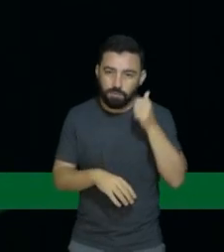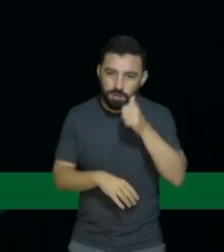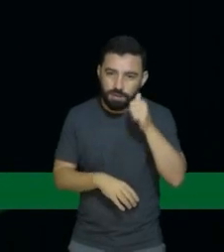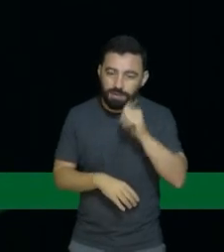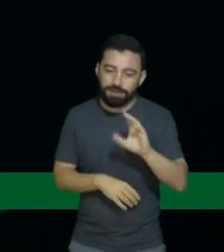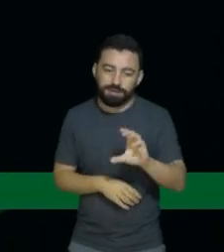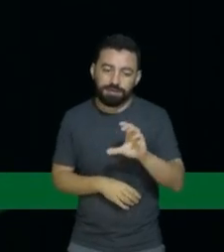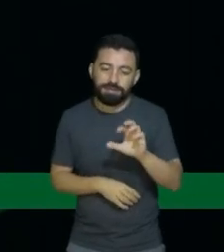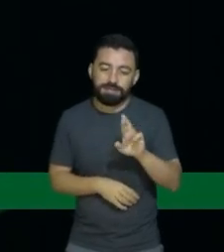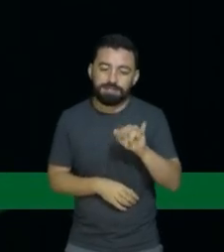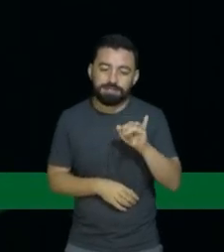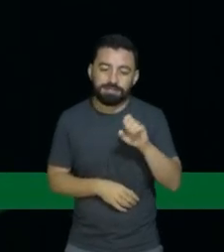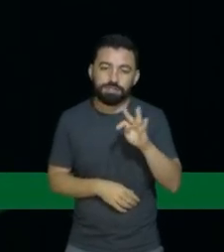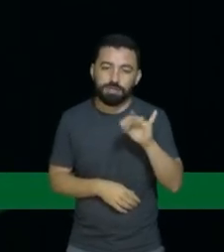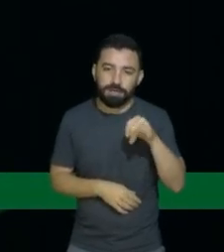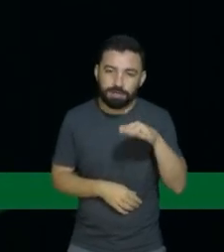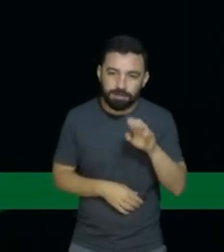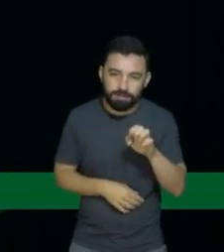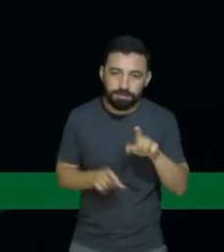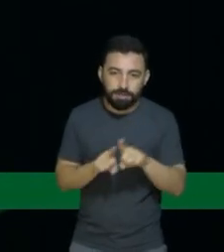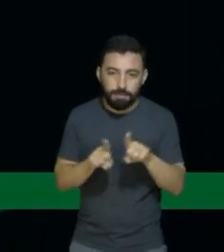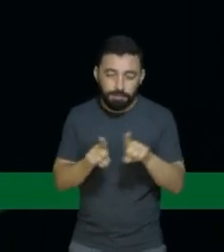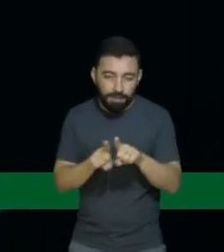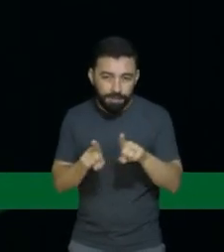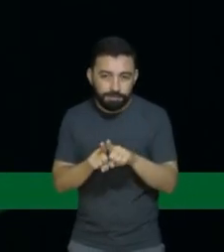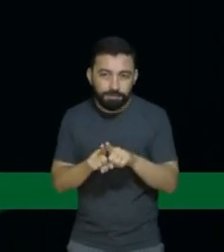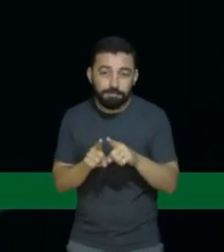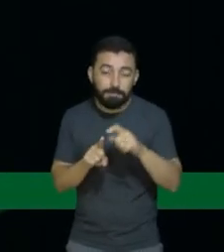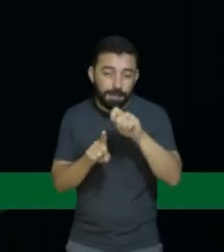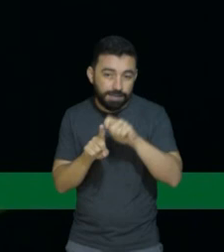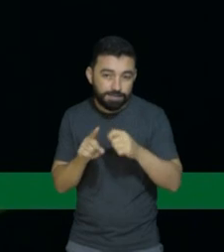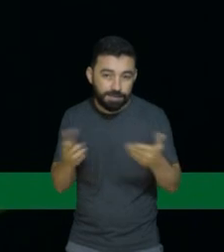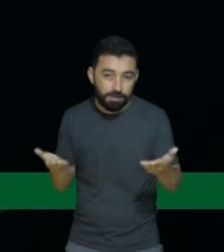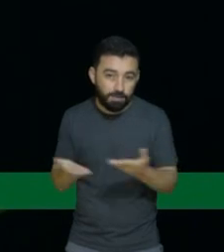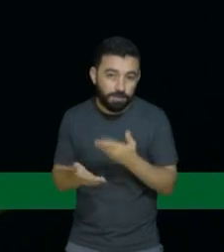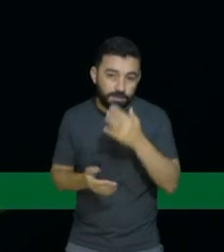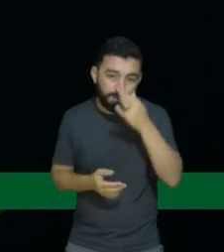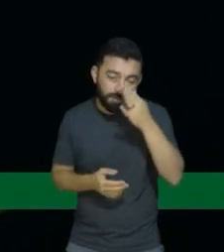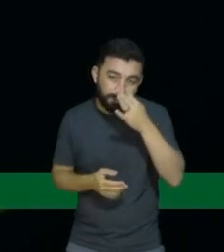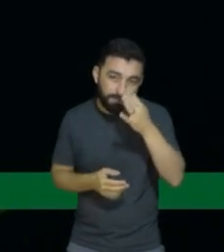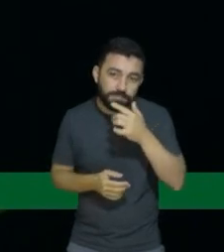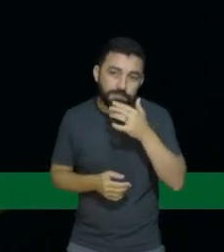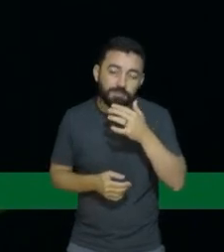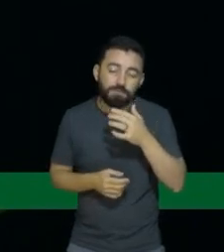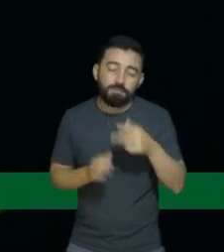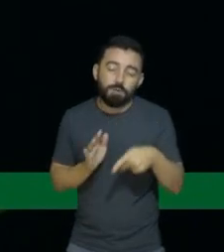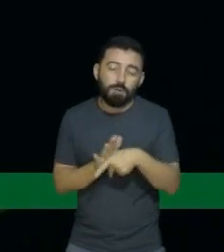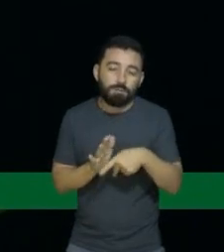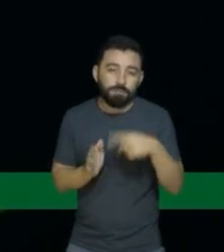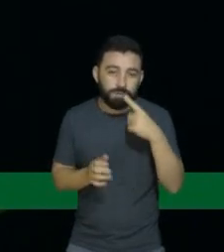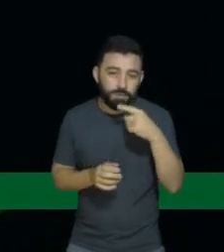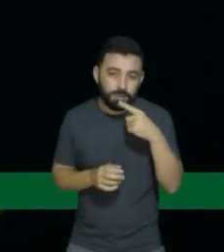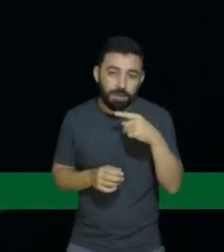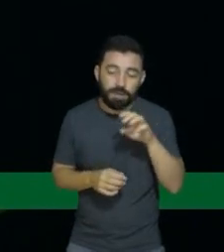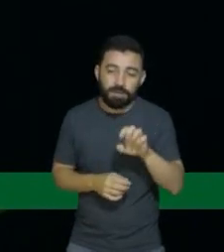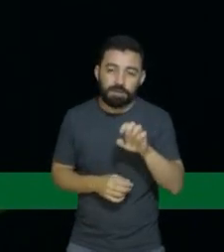Loureiro e do mês da tulipa vermelha no nosso município projeto do vereador Egídio